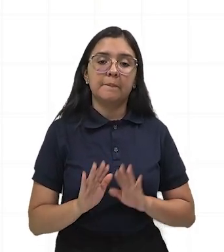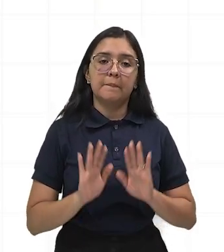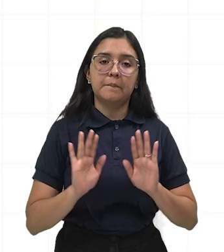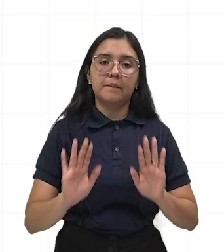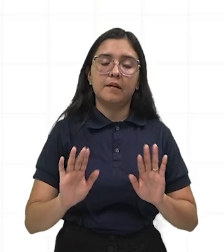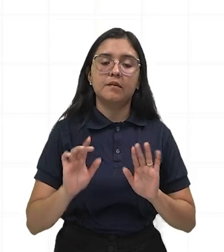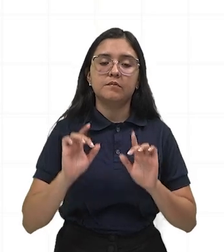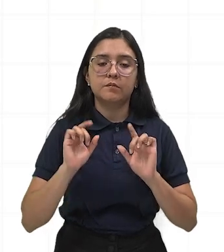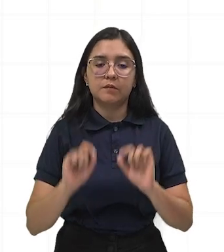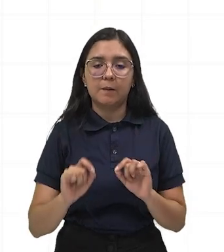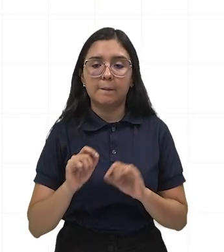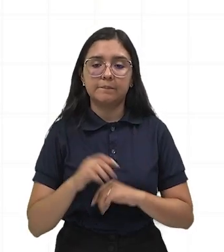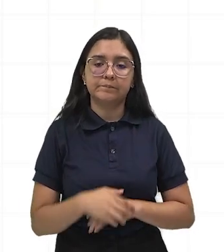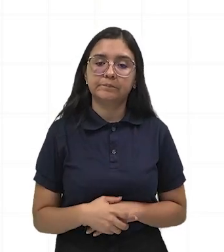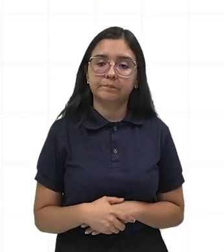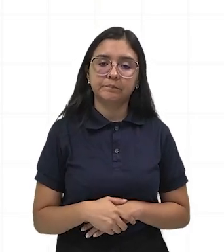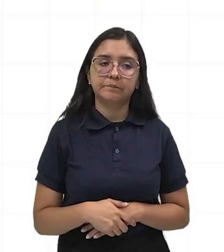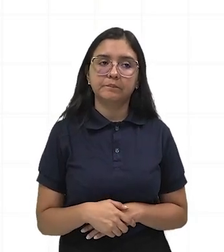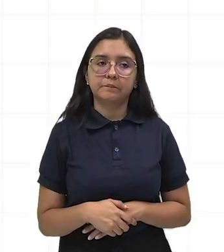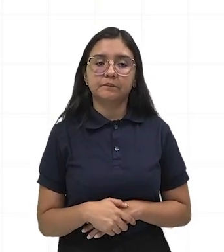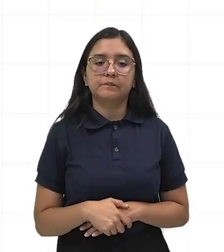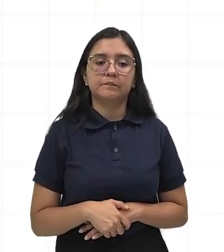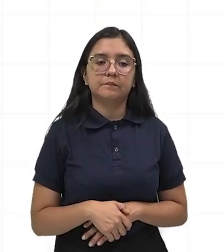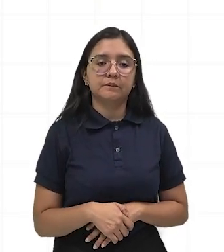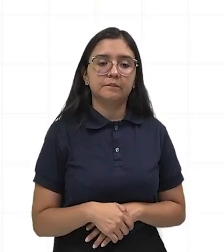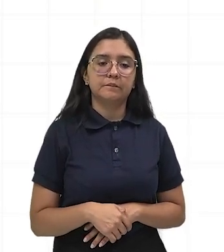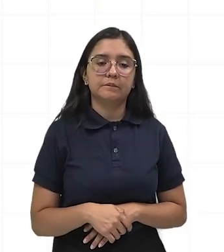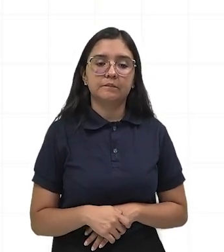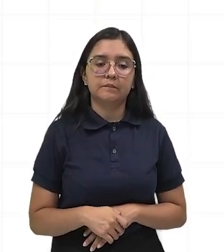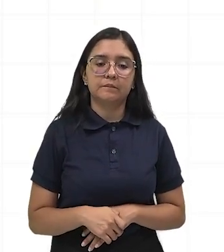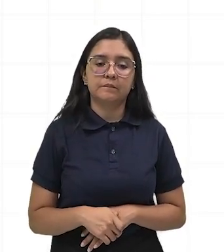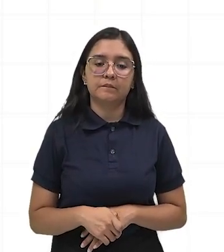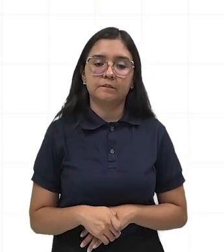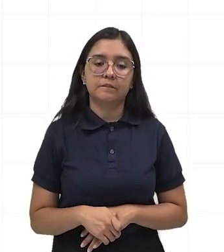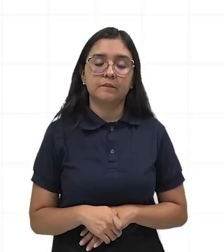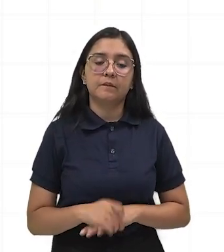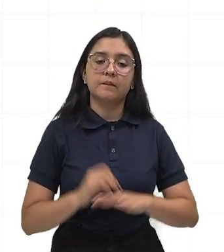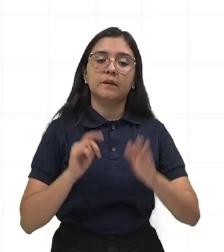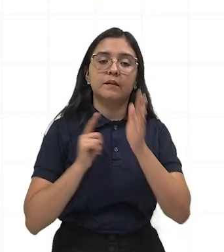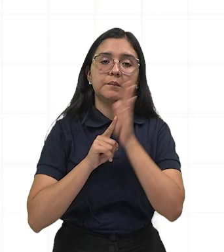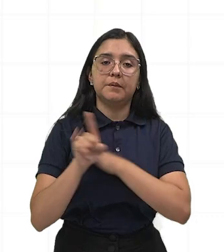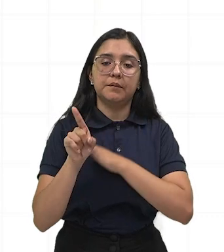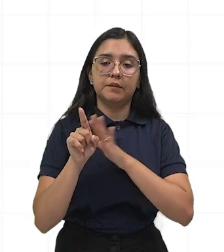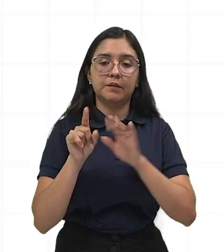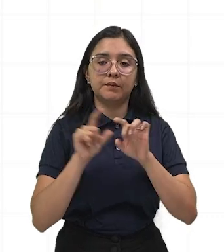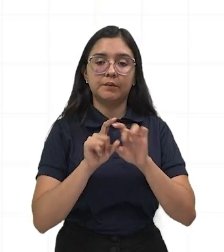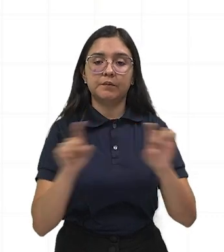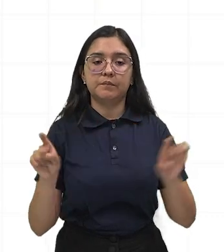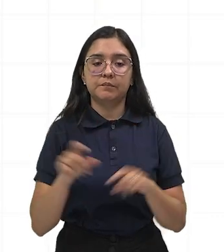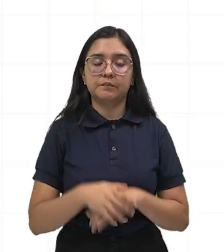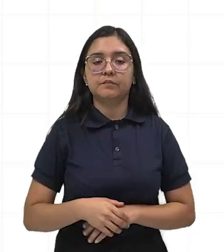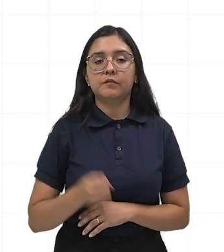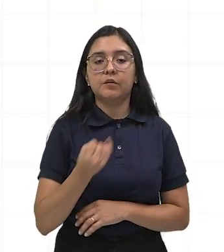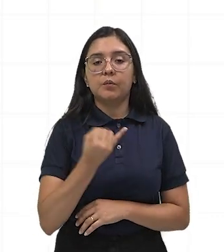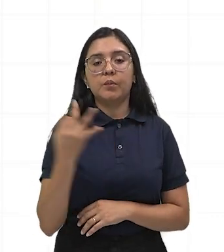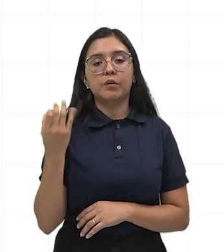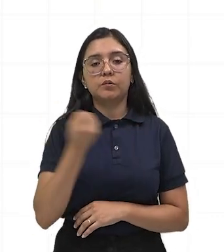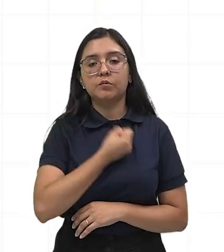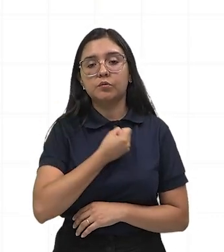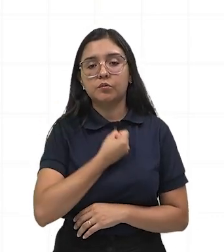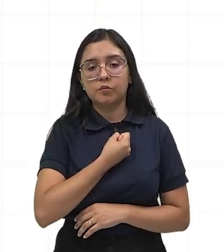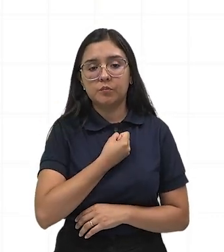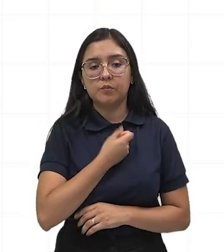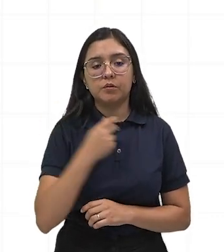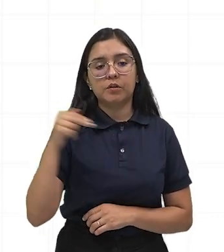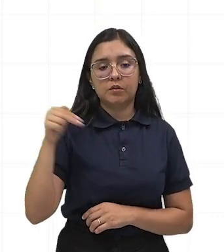Qual é o detalhe? O que está sendo perguntado para nós é quantos números naturais de